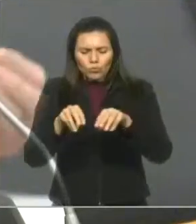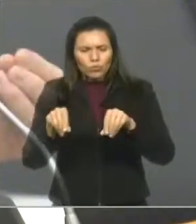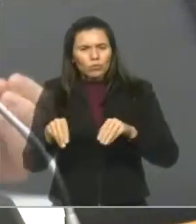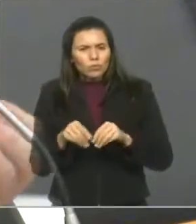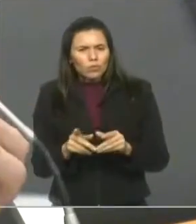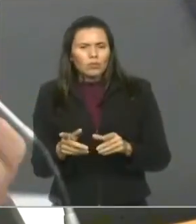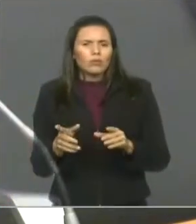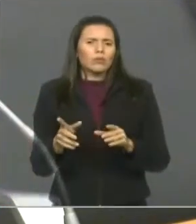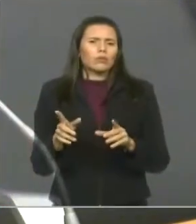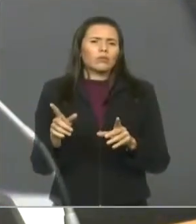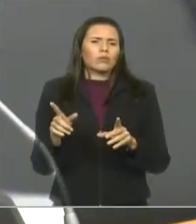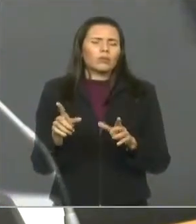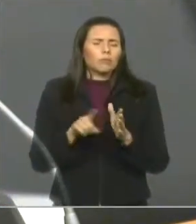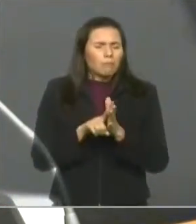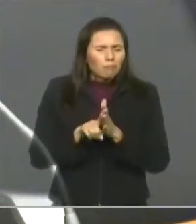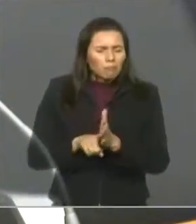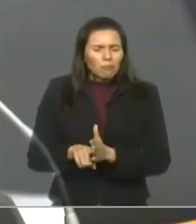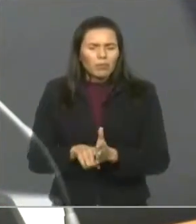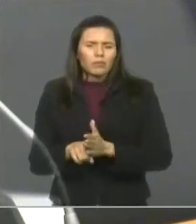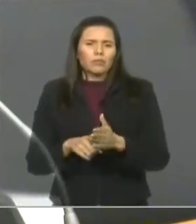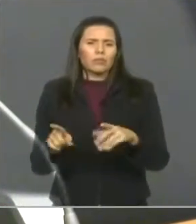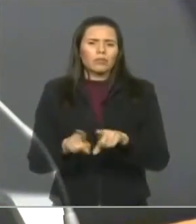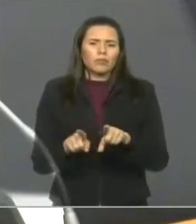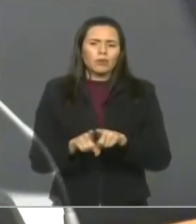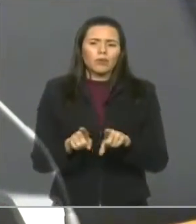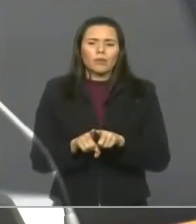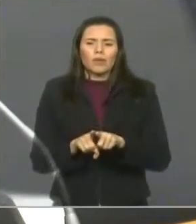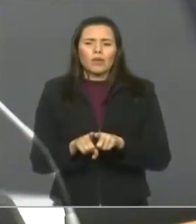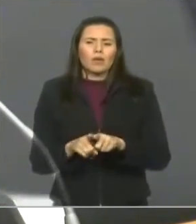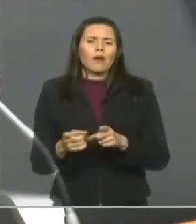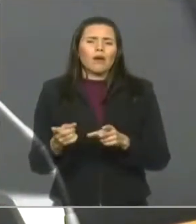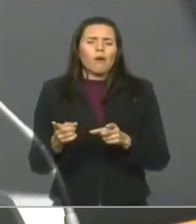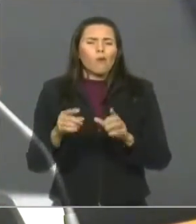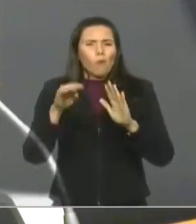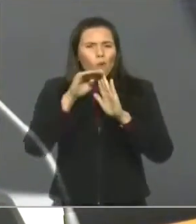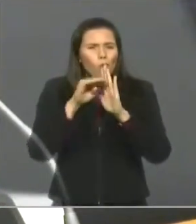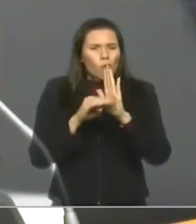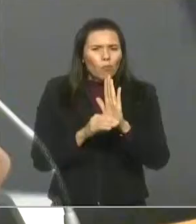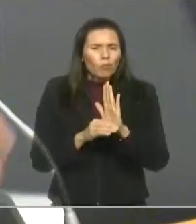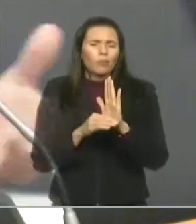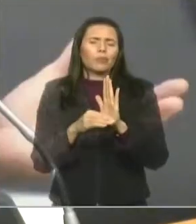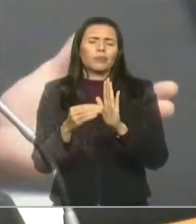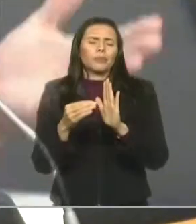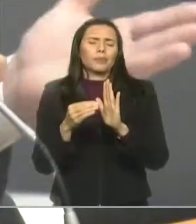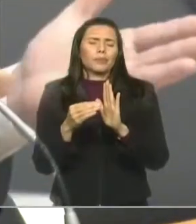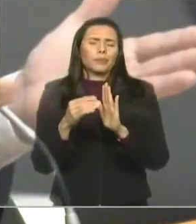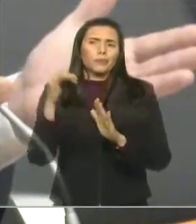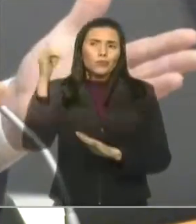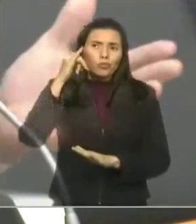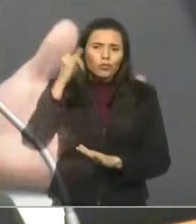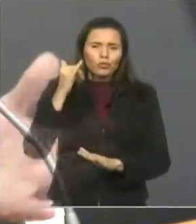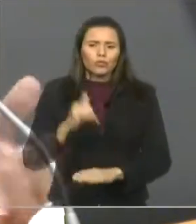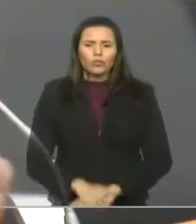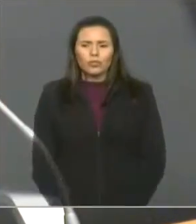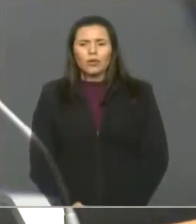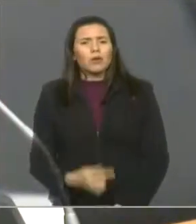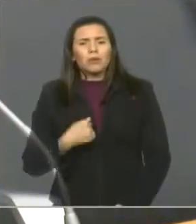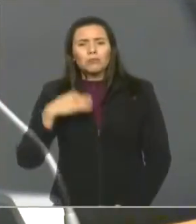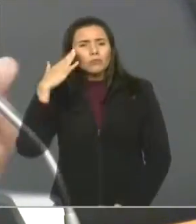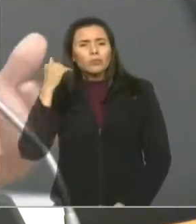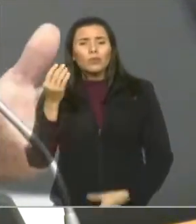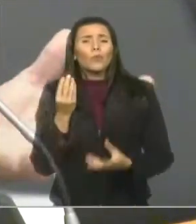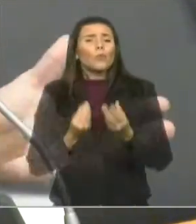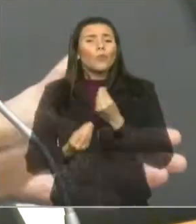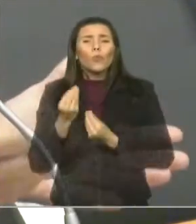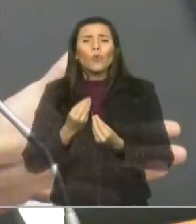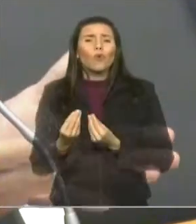dessa, como nós ficamos constrangidos de acordar de manhã cedo a pessoa que